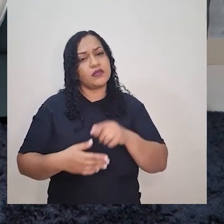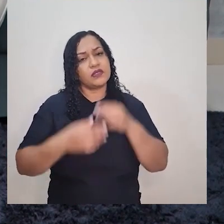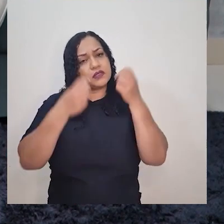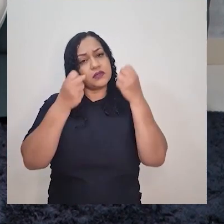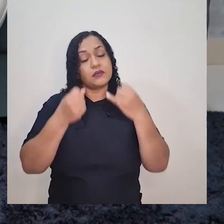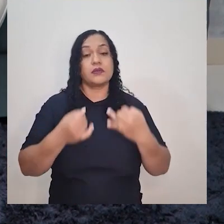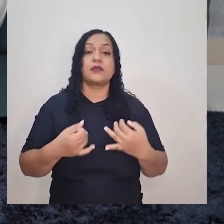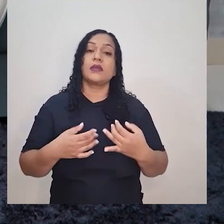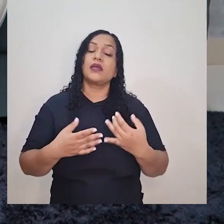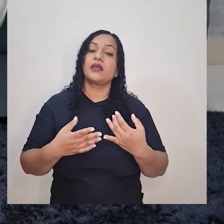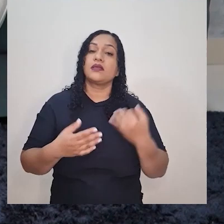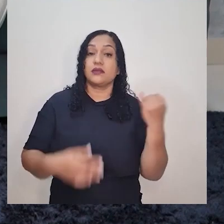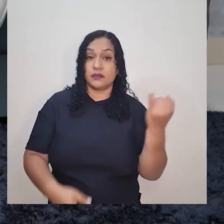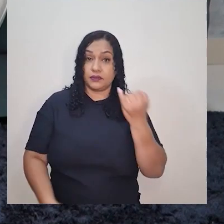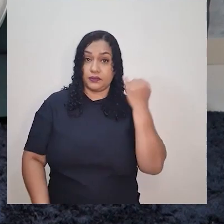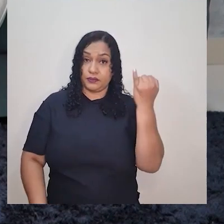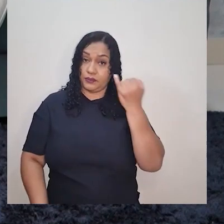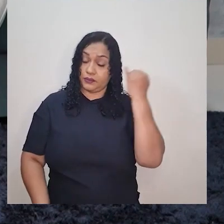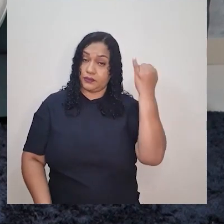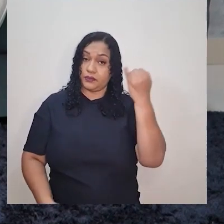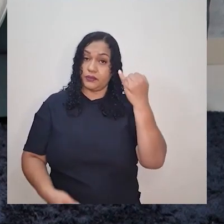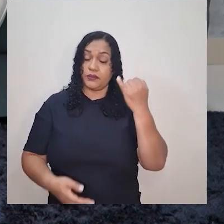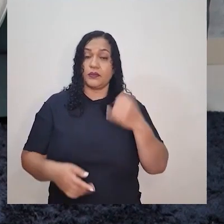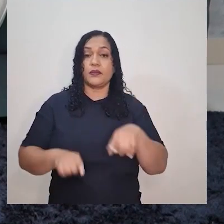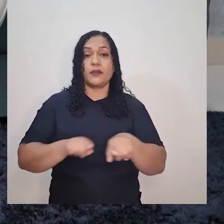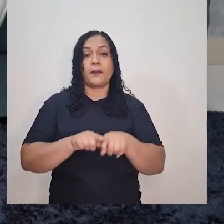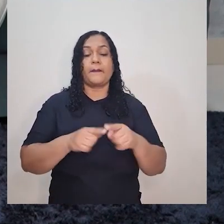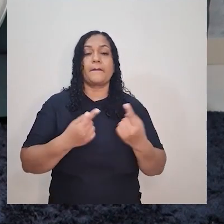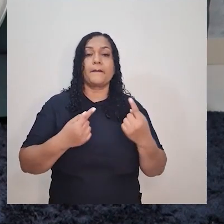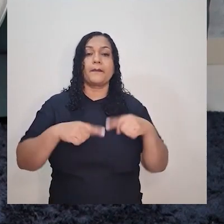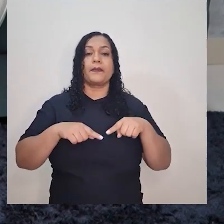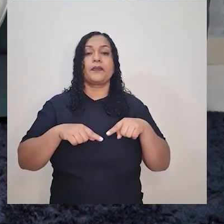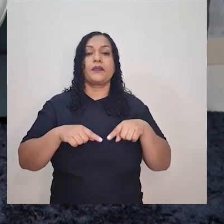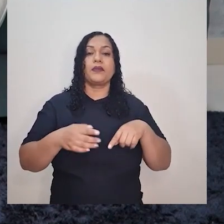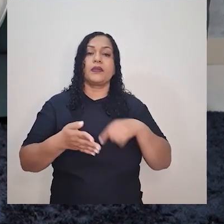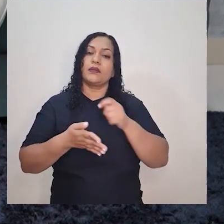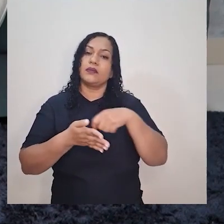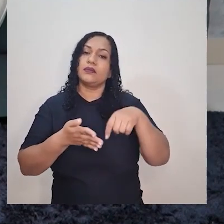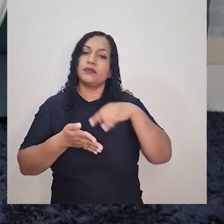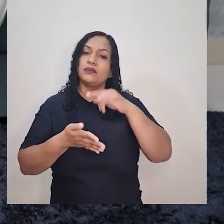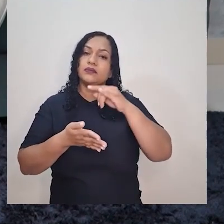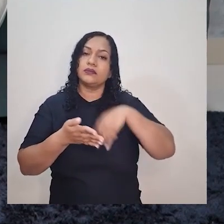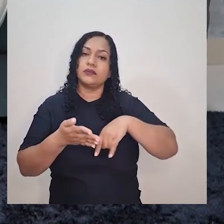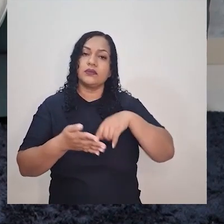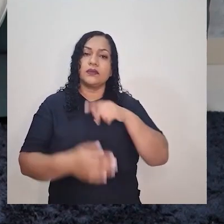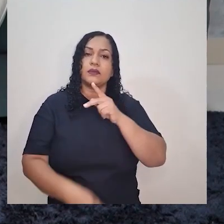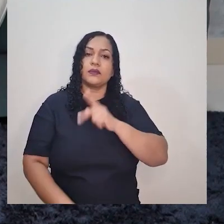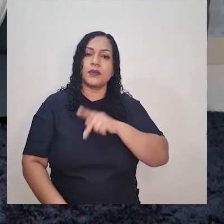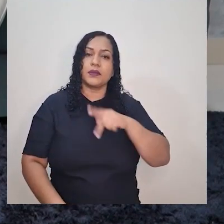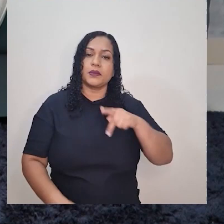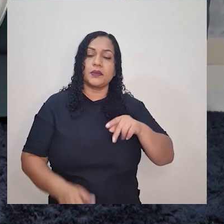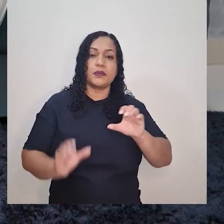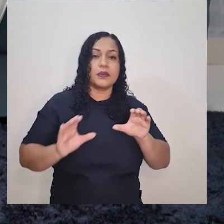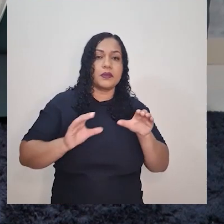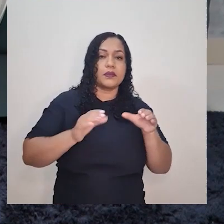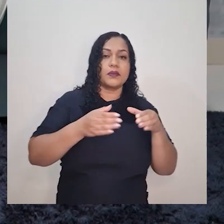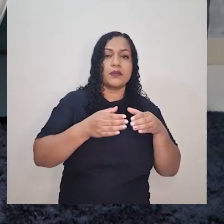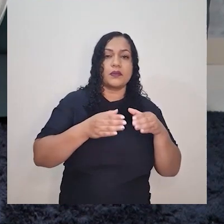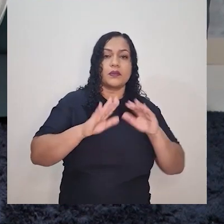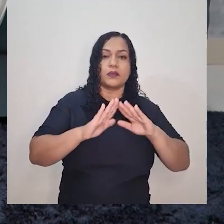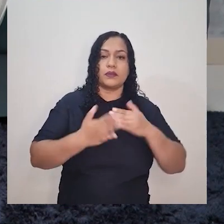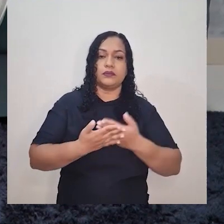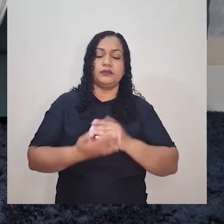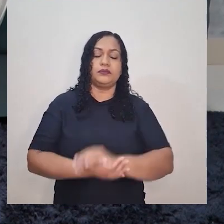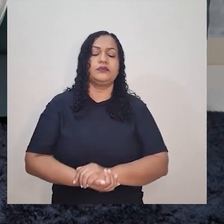um pouco sobre a importância e o desafio da construção do PPP pela coletividade. Quando